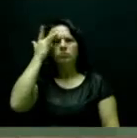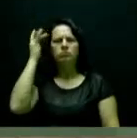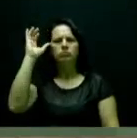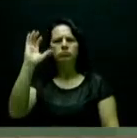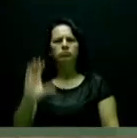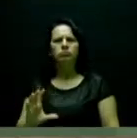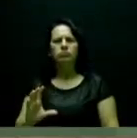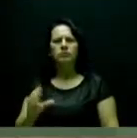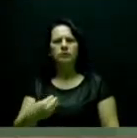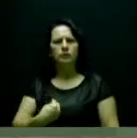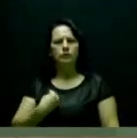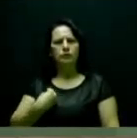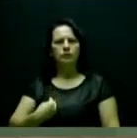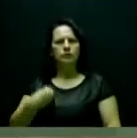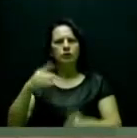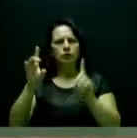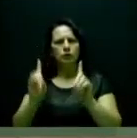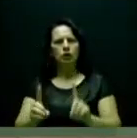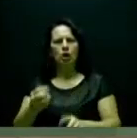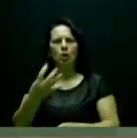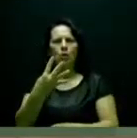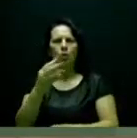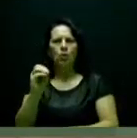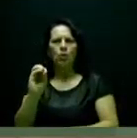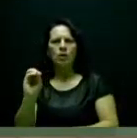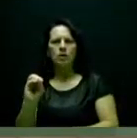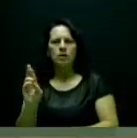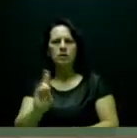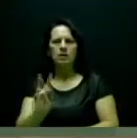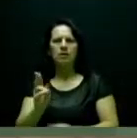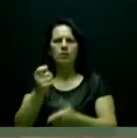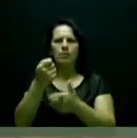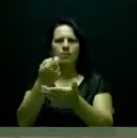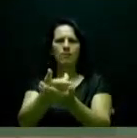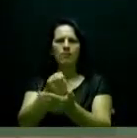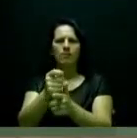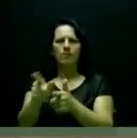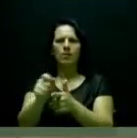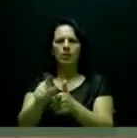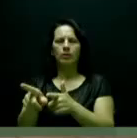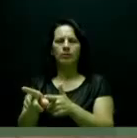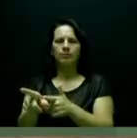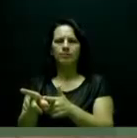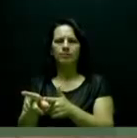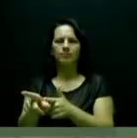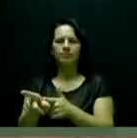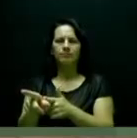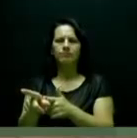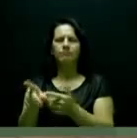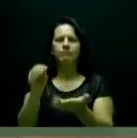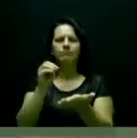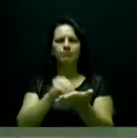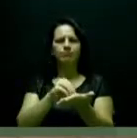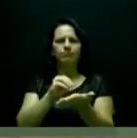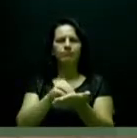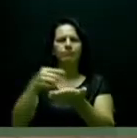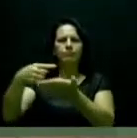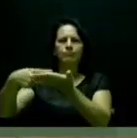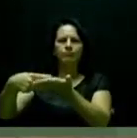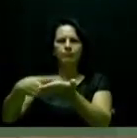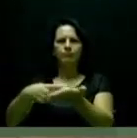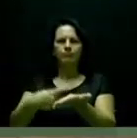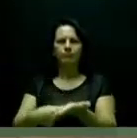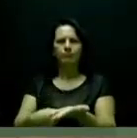vive dignamente em Cubatão com R$ 400 para pagar o seu aluguel? É de uma incompetência que não tem